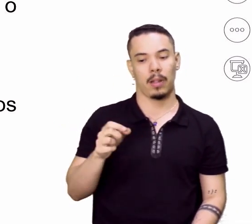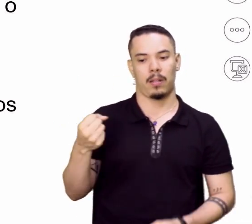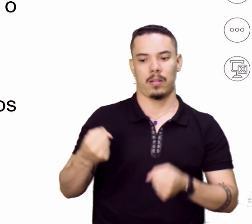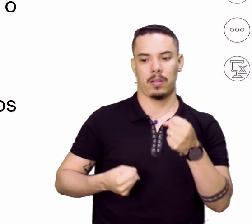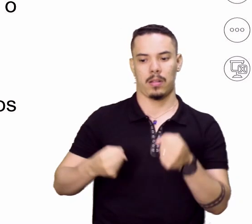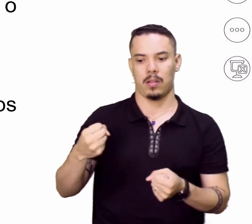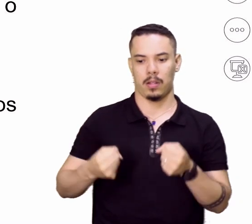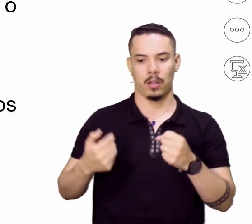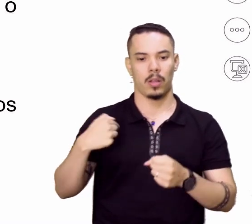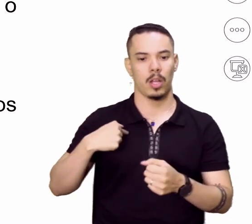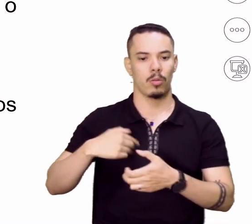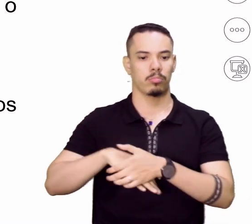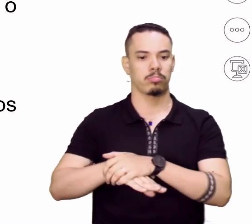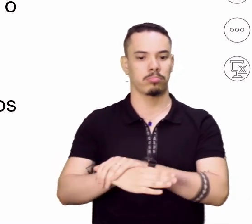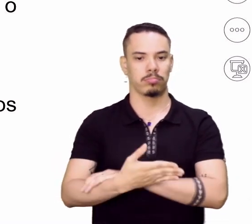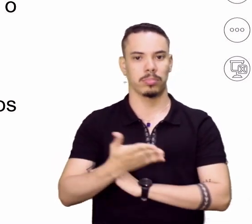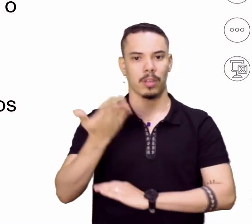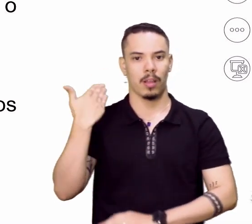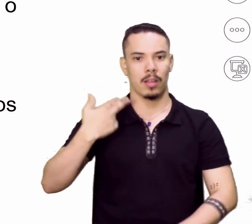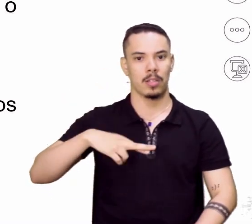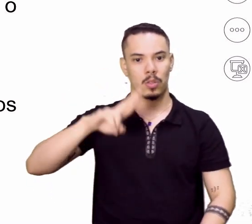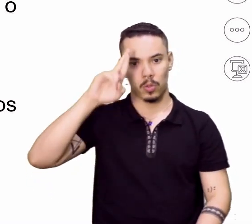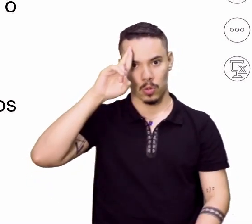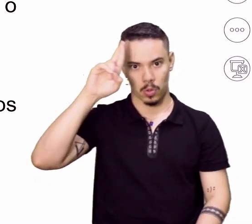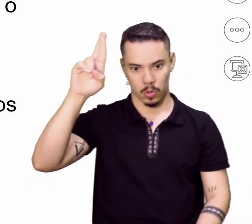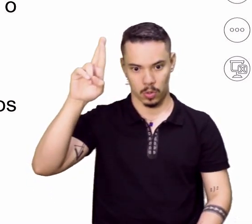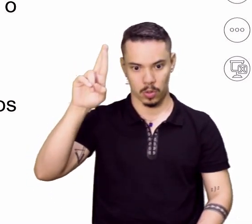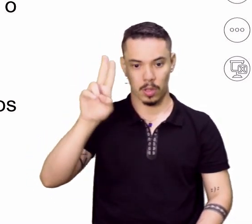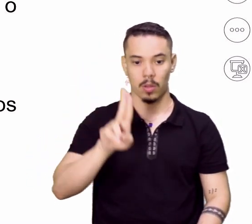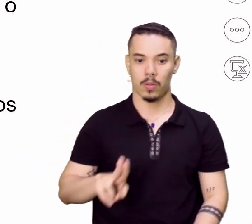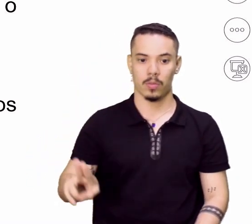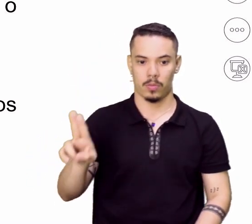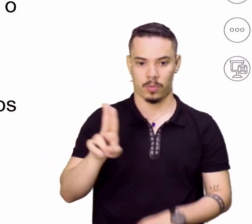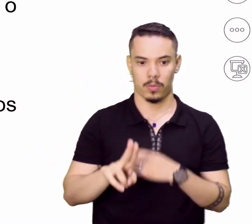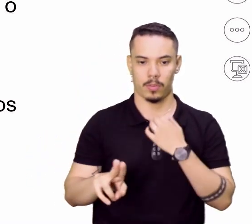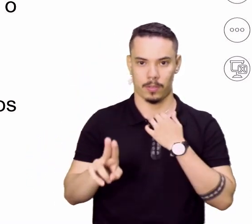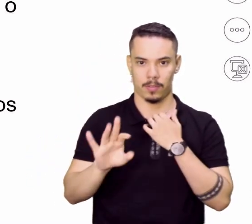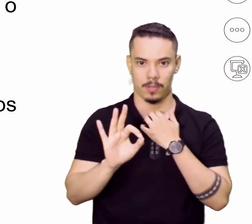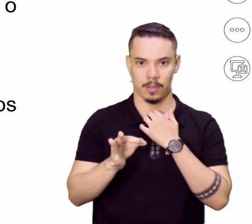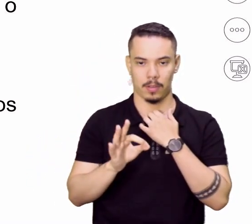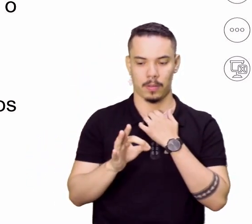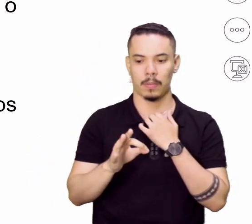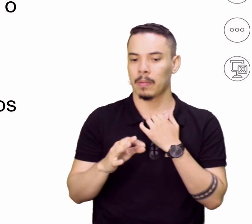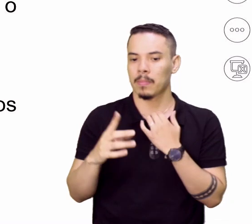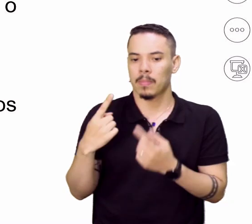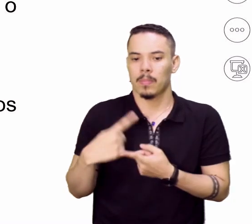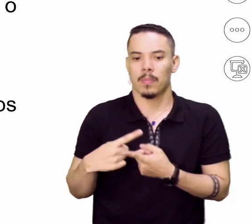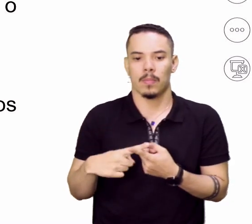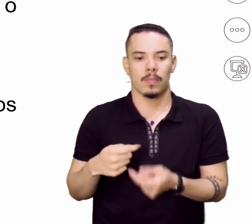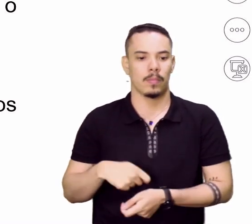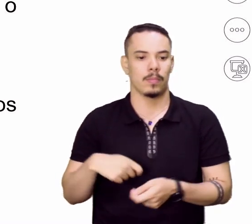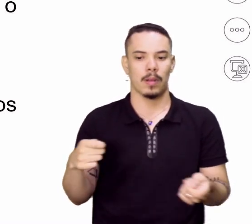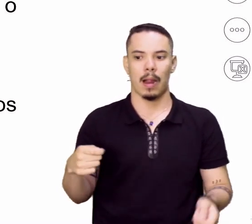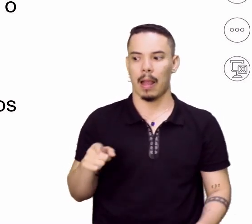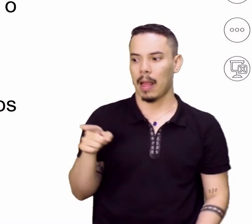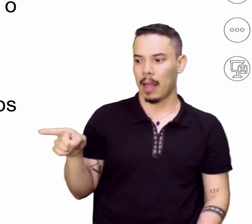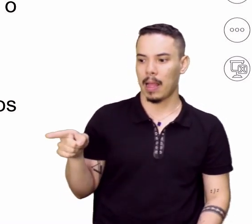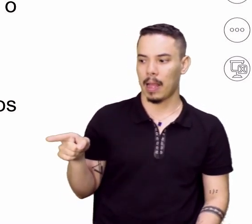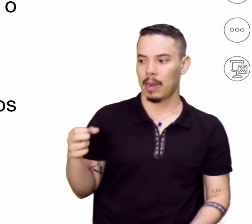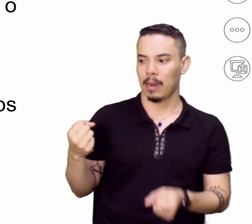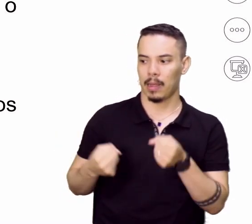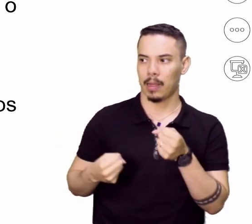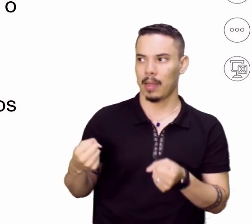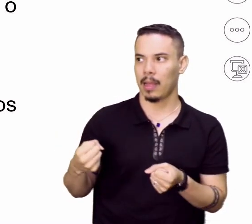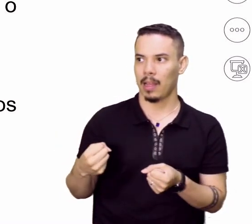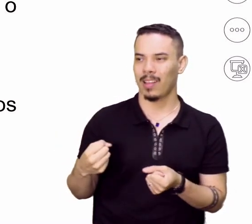costumava ser dono, mas aí no português eu vou usar esse que sempre, porque não tem como eu falar aquele é o carro,